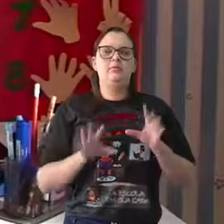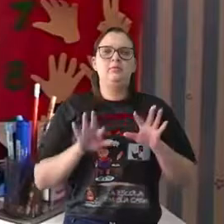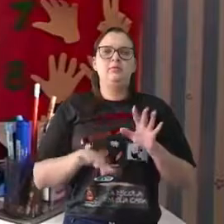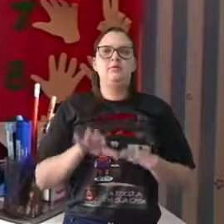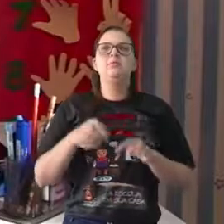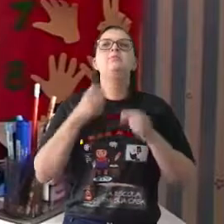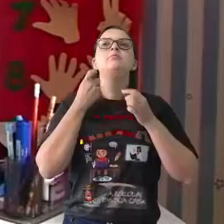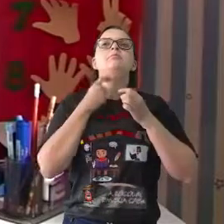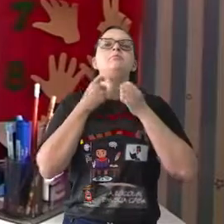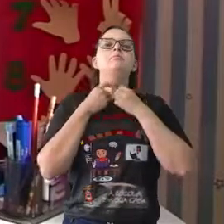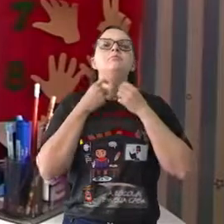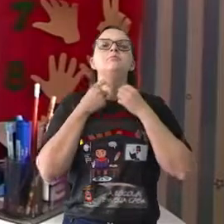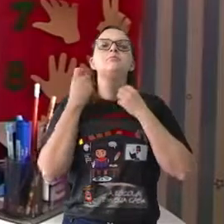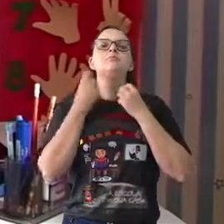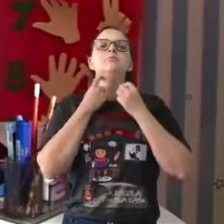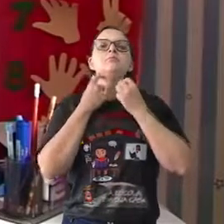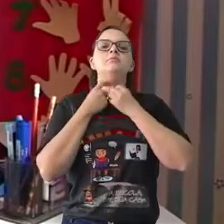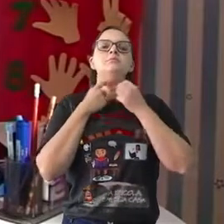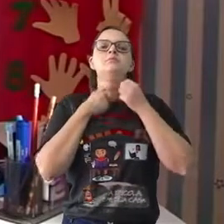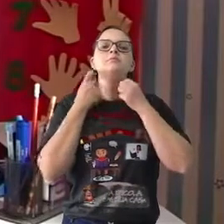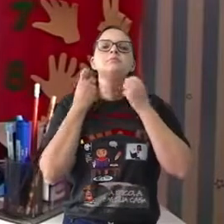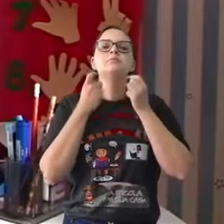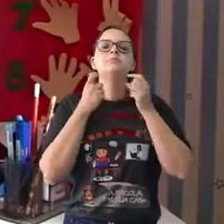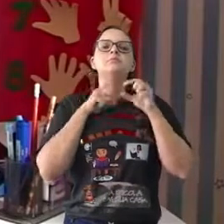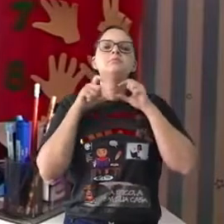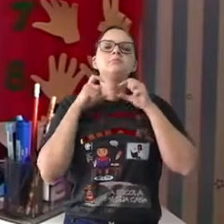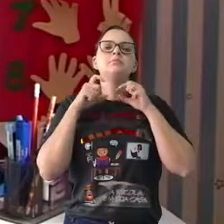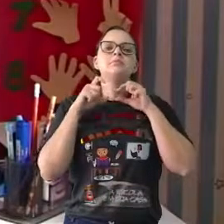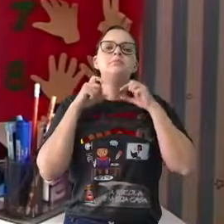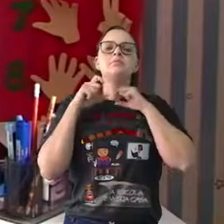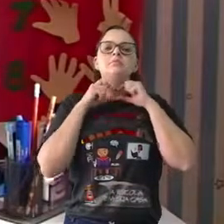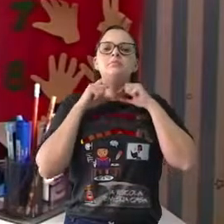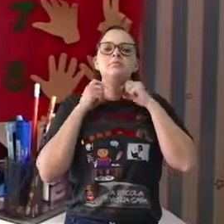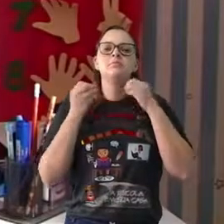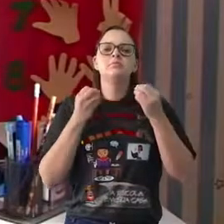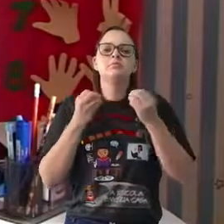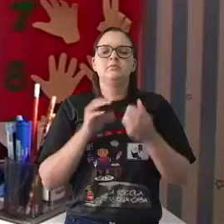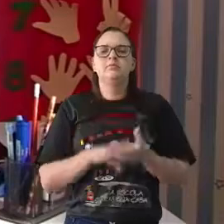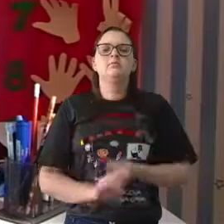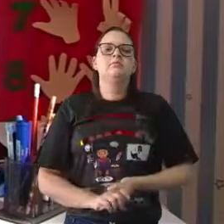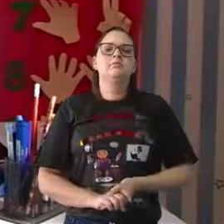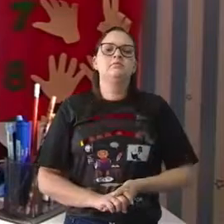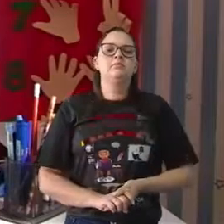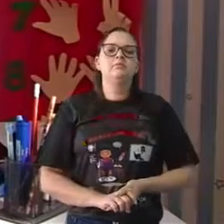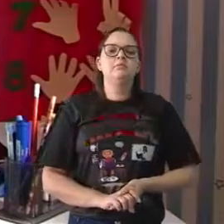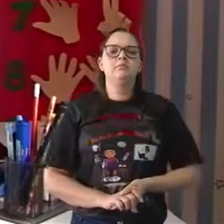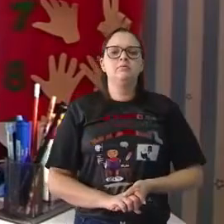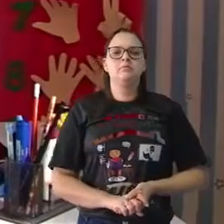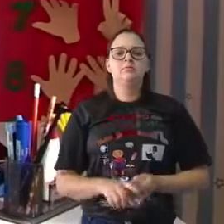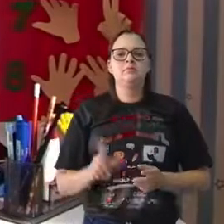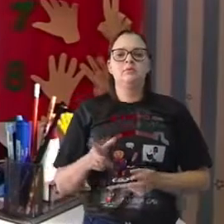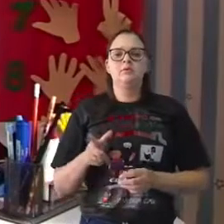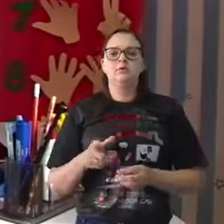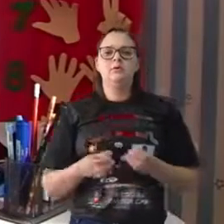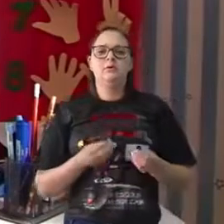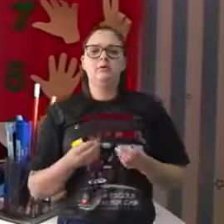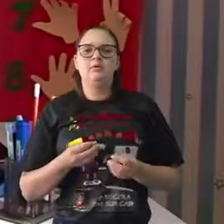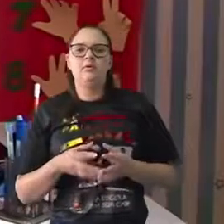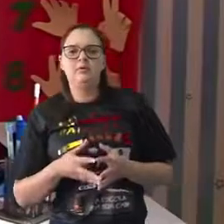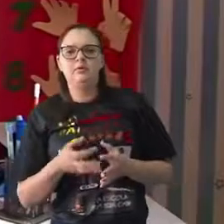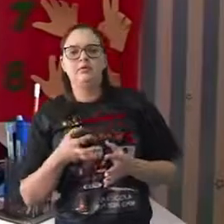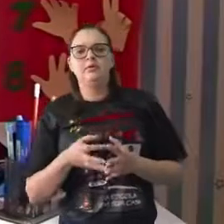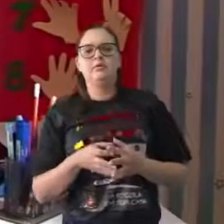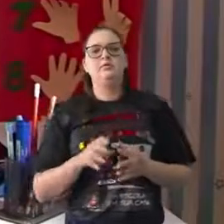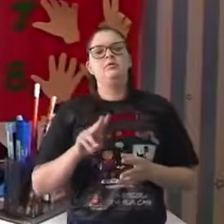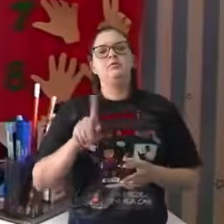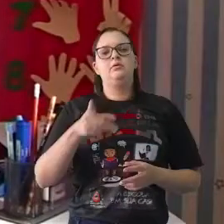pode ser um indicativo no problema na tireoide. Quando ocorre a produção desse tipo de hormônio em